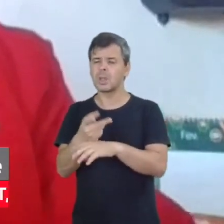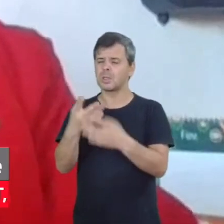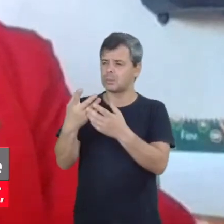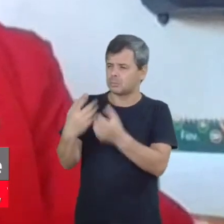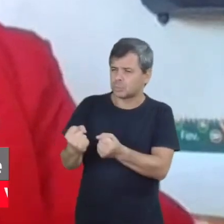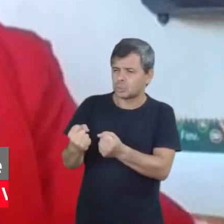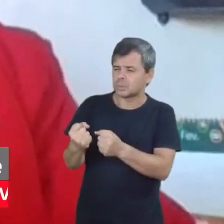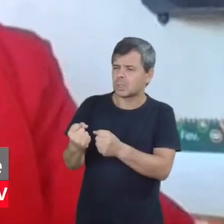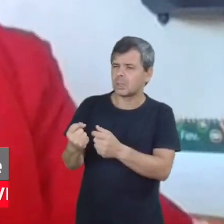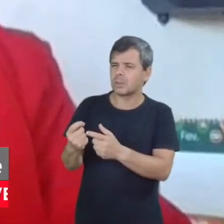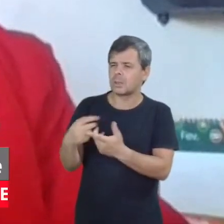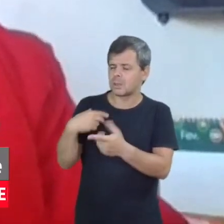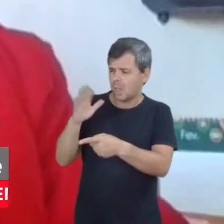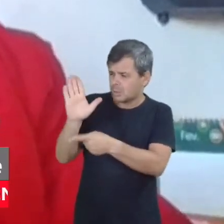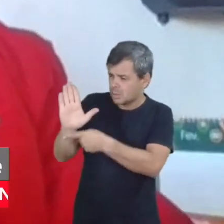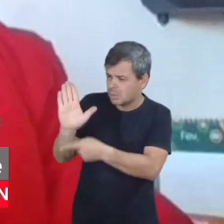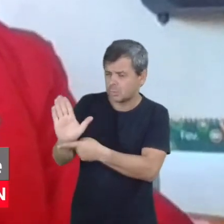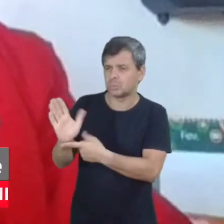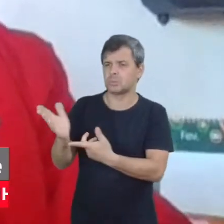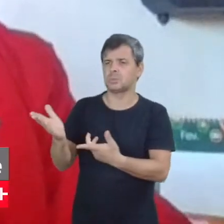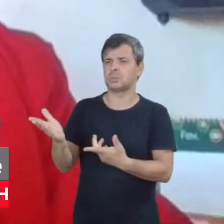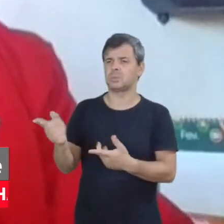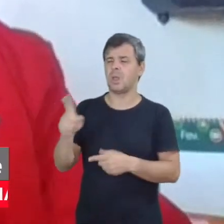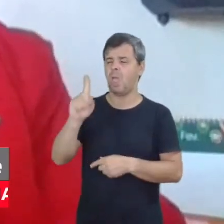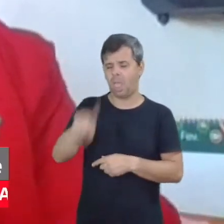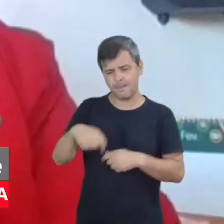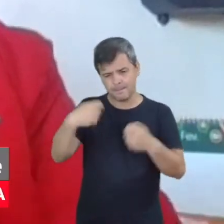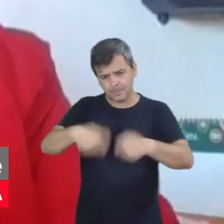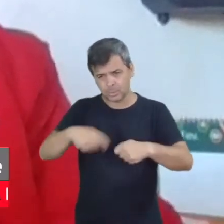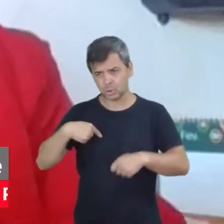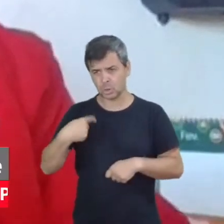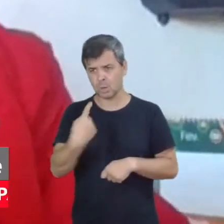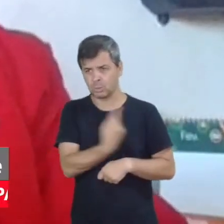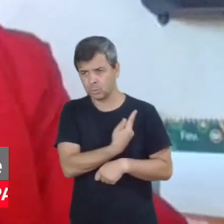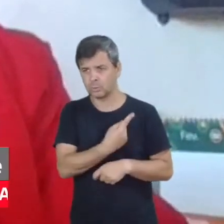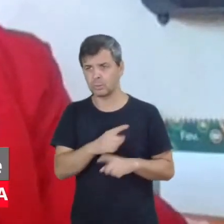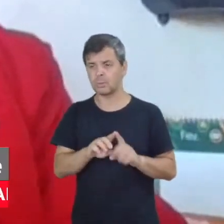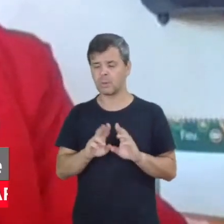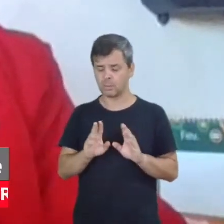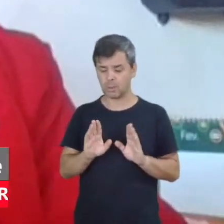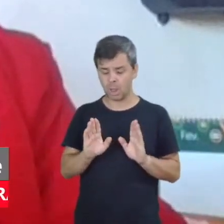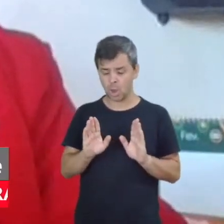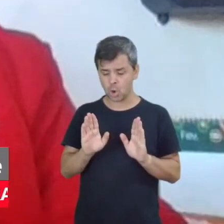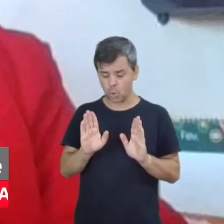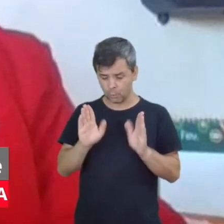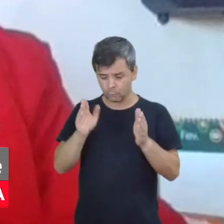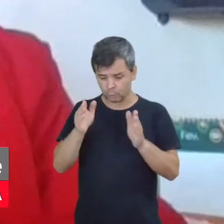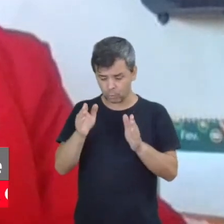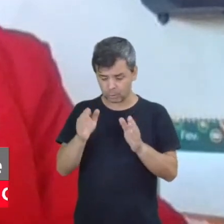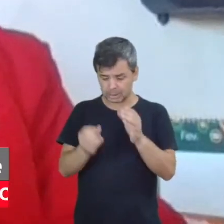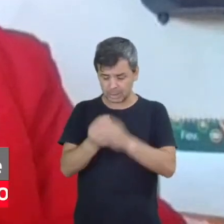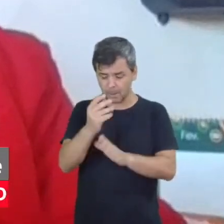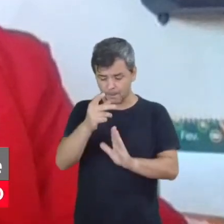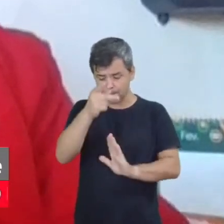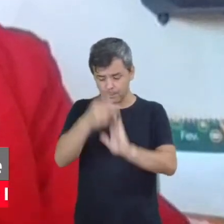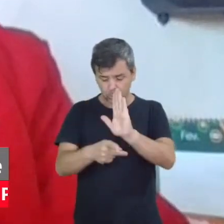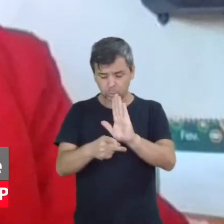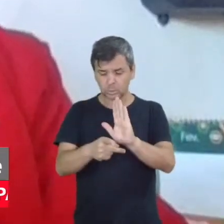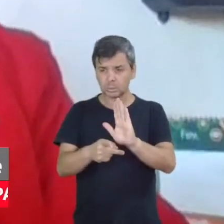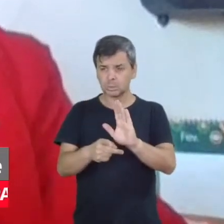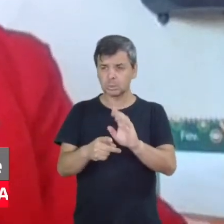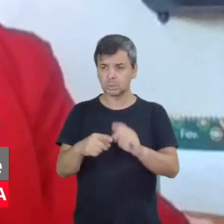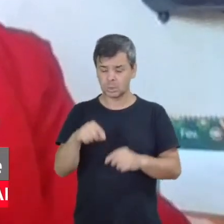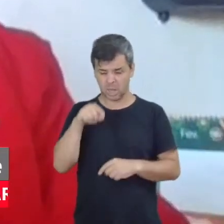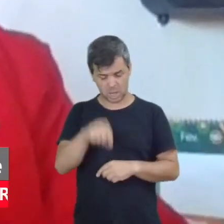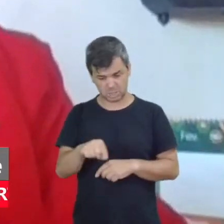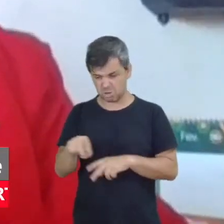é de solidariedade, é necessário também nós recolocarmos o tema de projeto de sociedade que nós queremos e reafirmar de